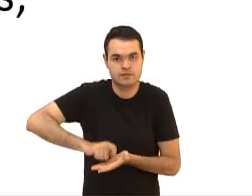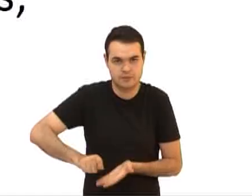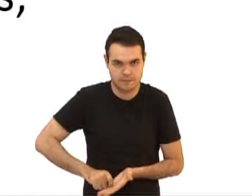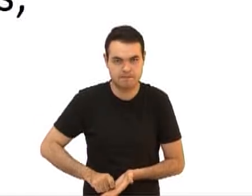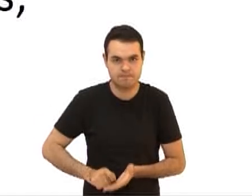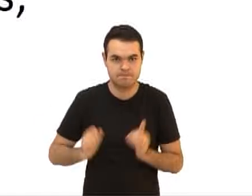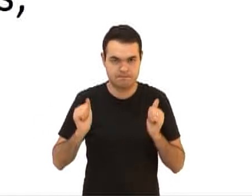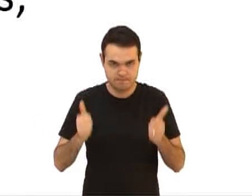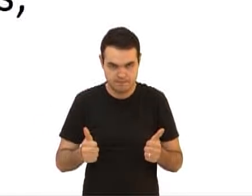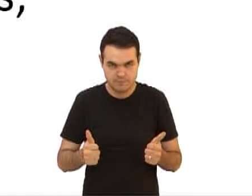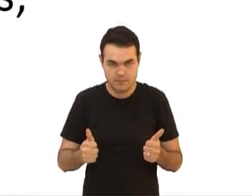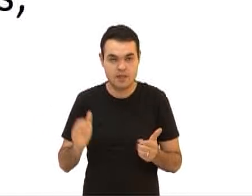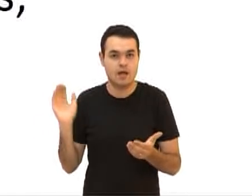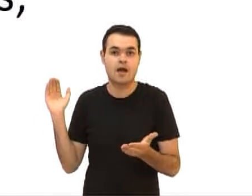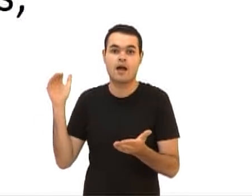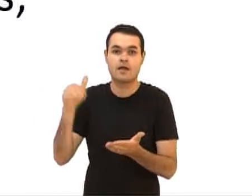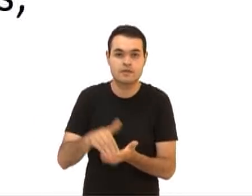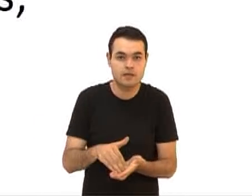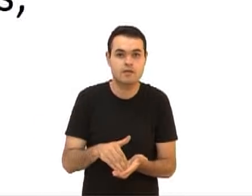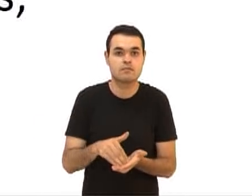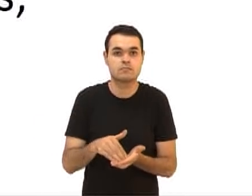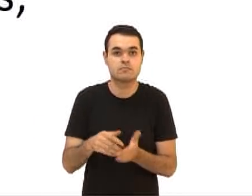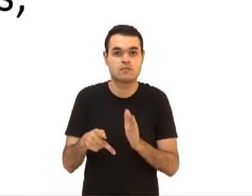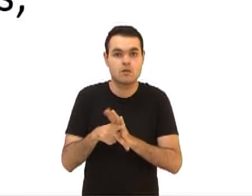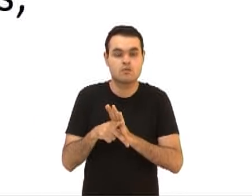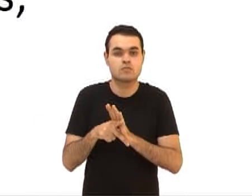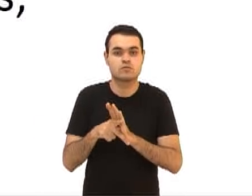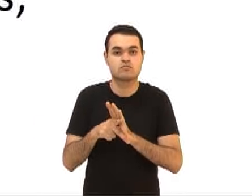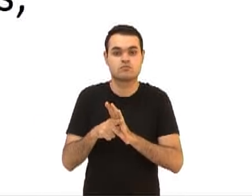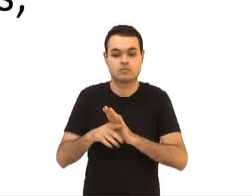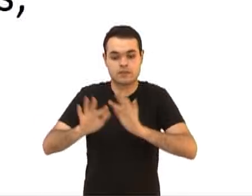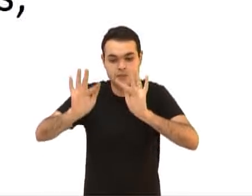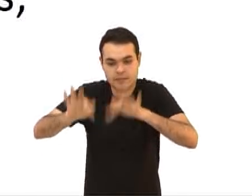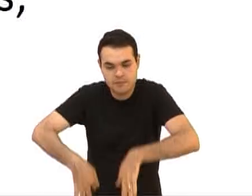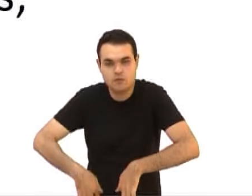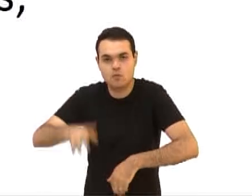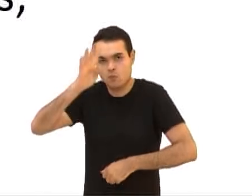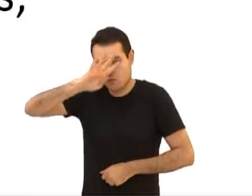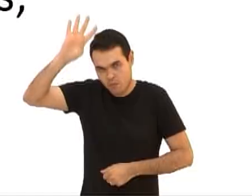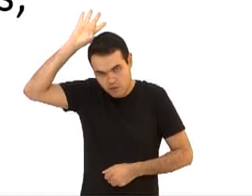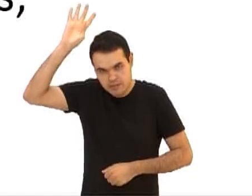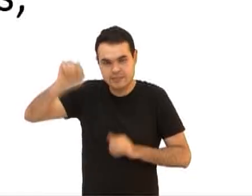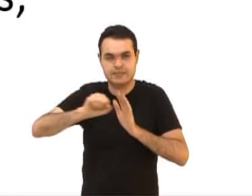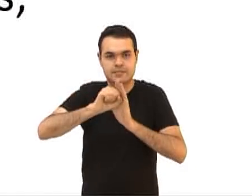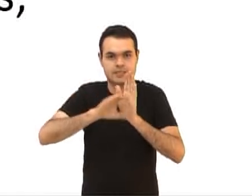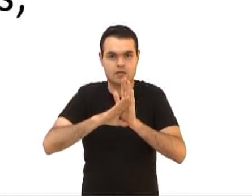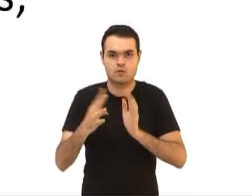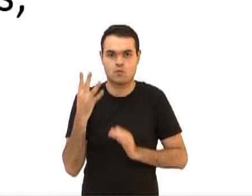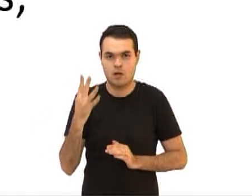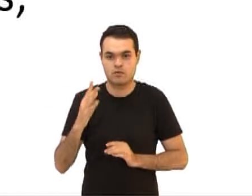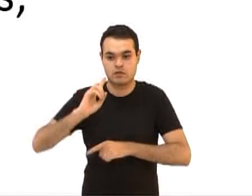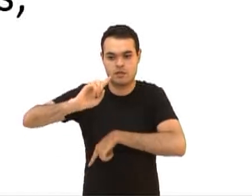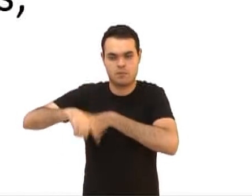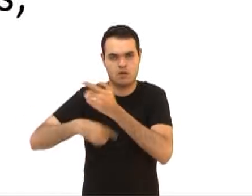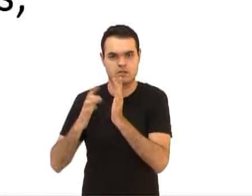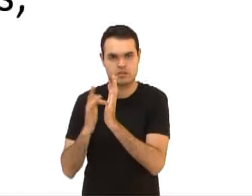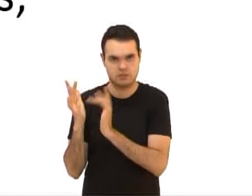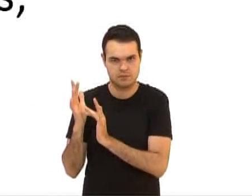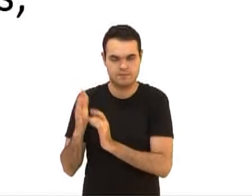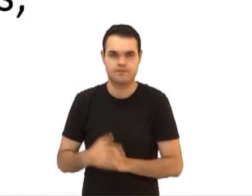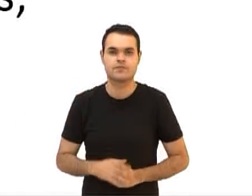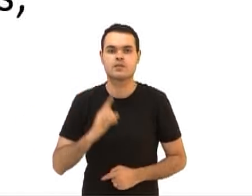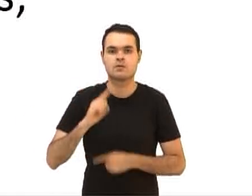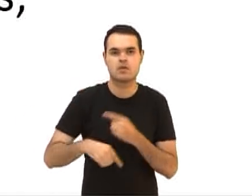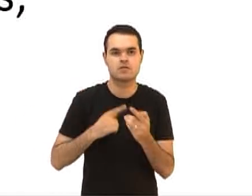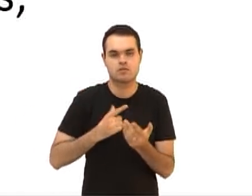tá, pessoal? E vai até a queda do Império Romano no século IV depois de Cristo. Com isso, nós temos para o estudo da